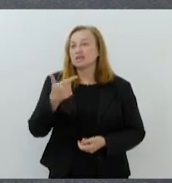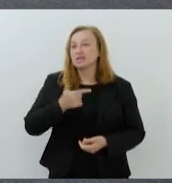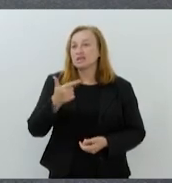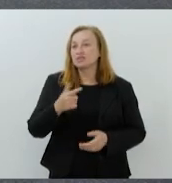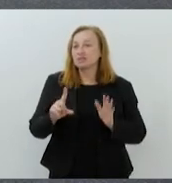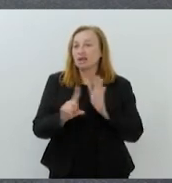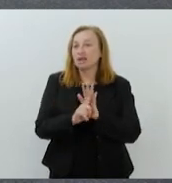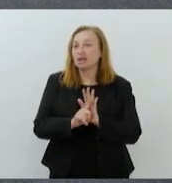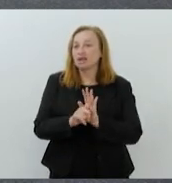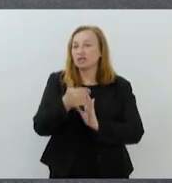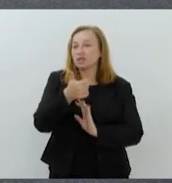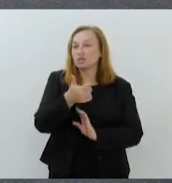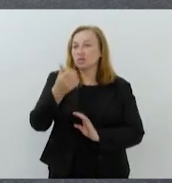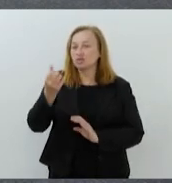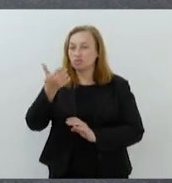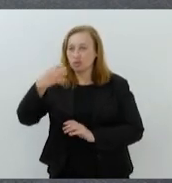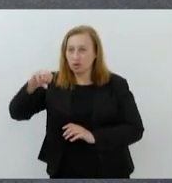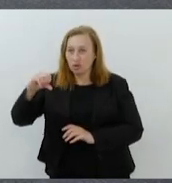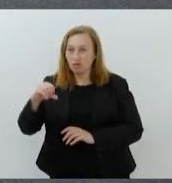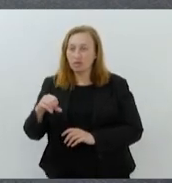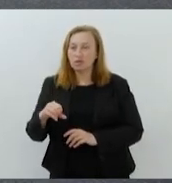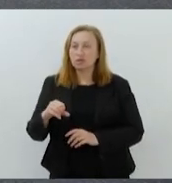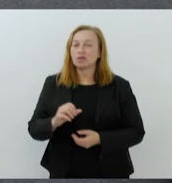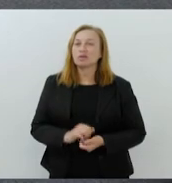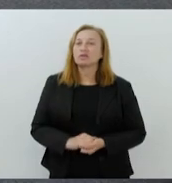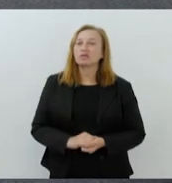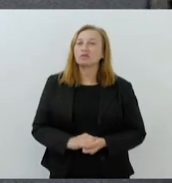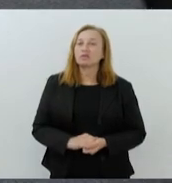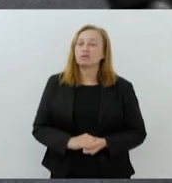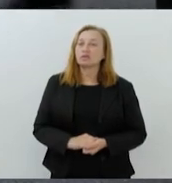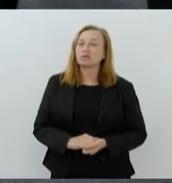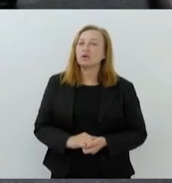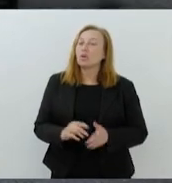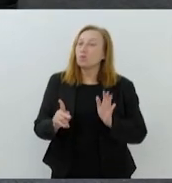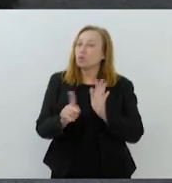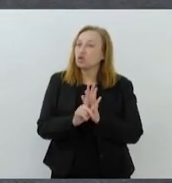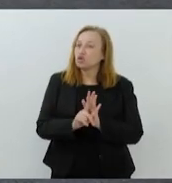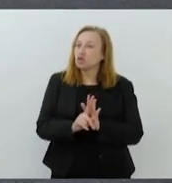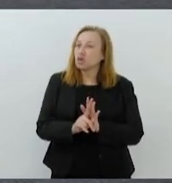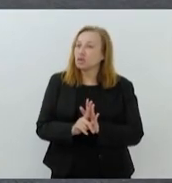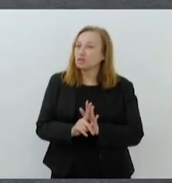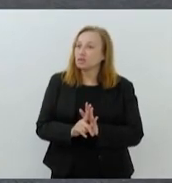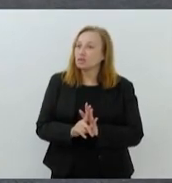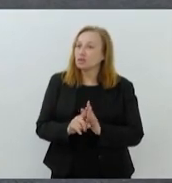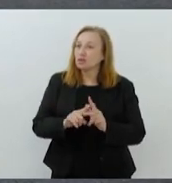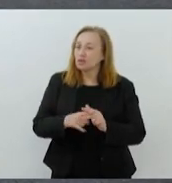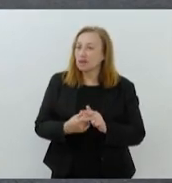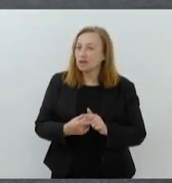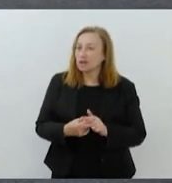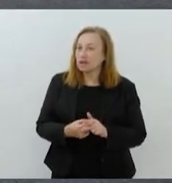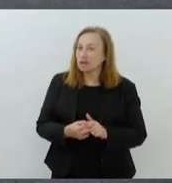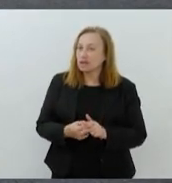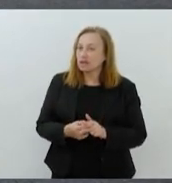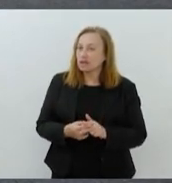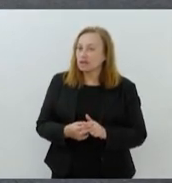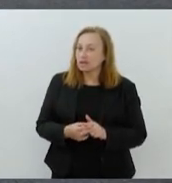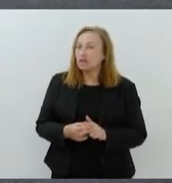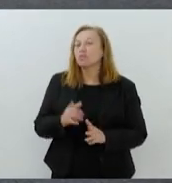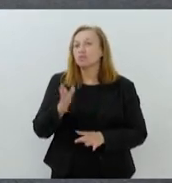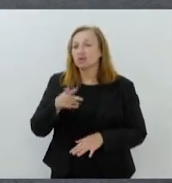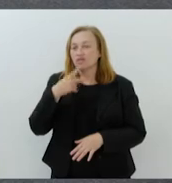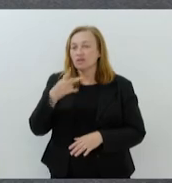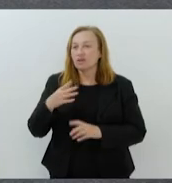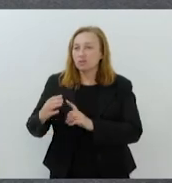legislação de 2009, senhor autor do projeto, foi alterada uma terminologia quando a gente fala